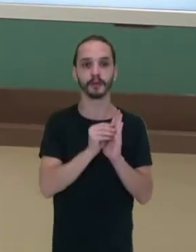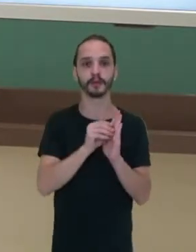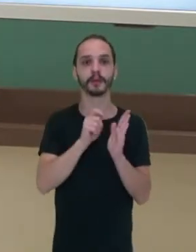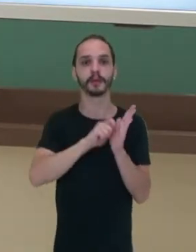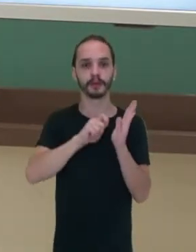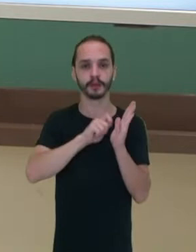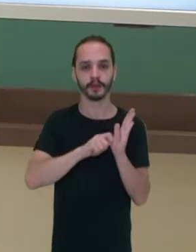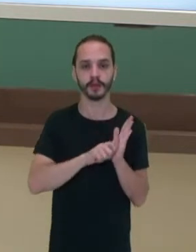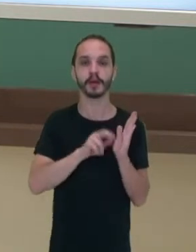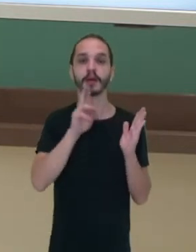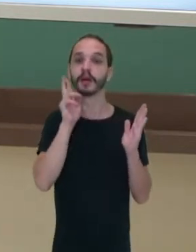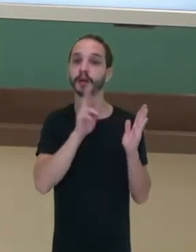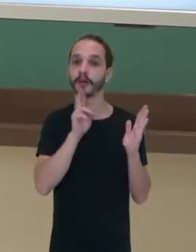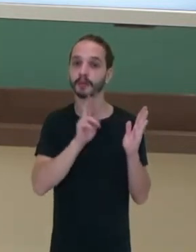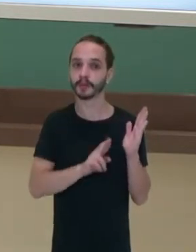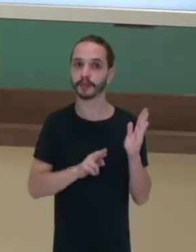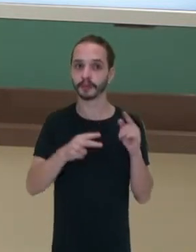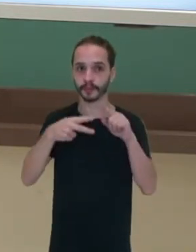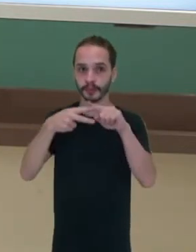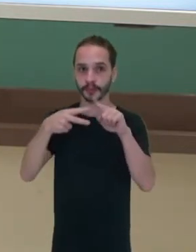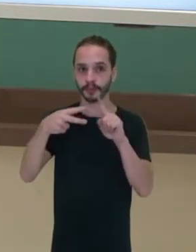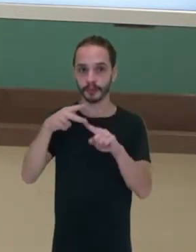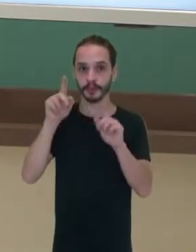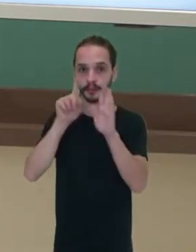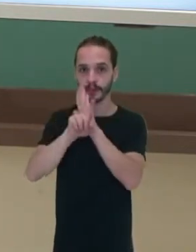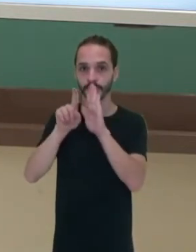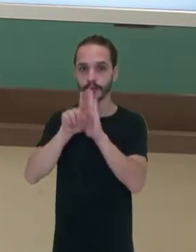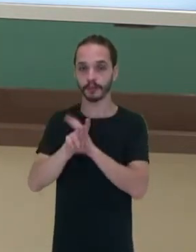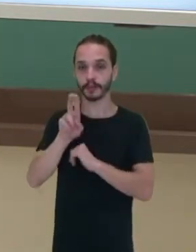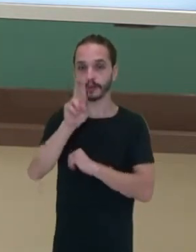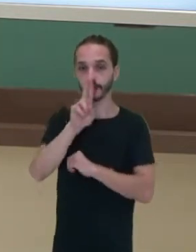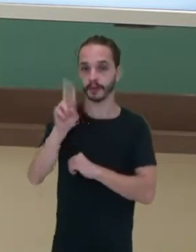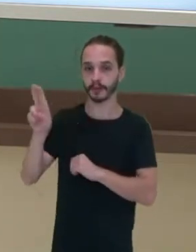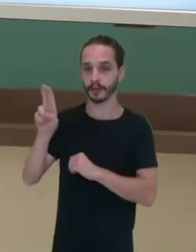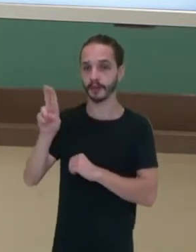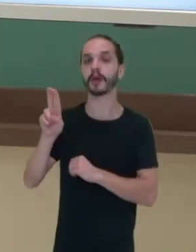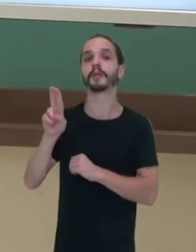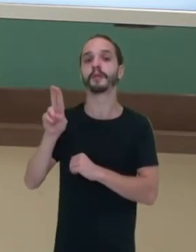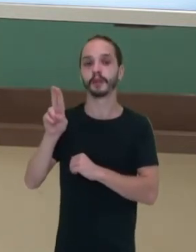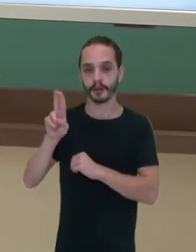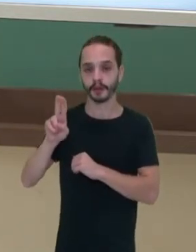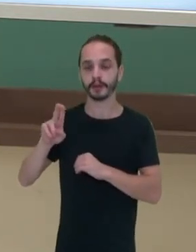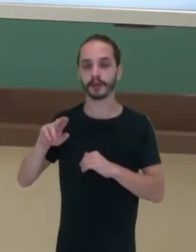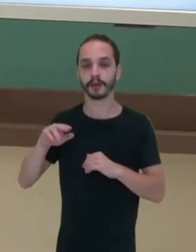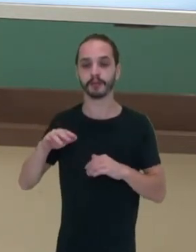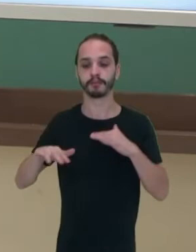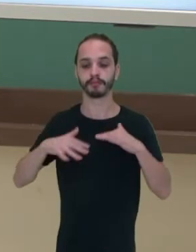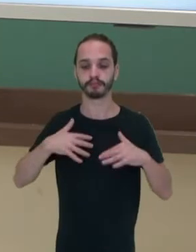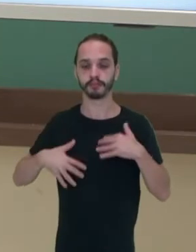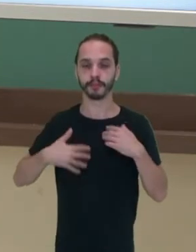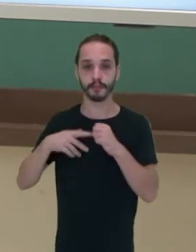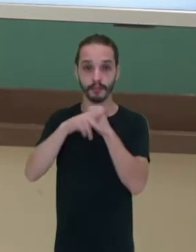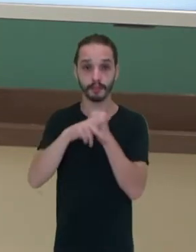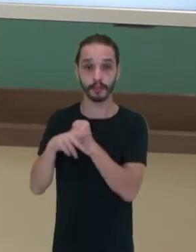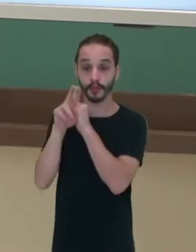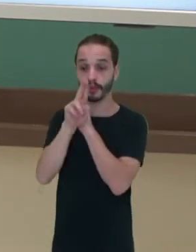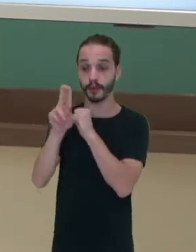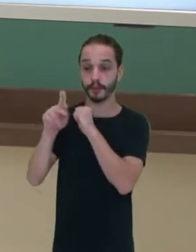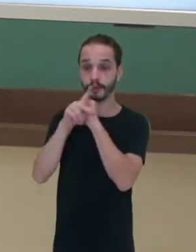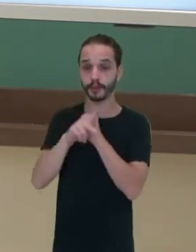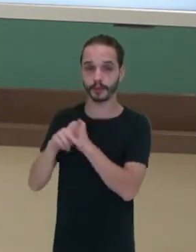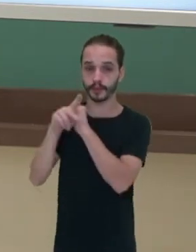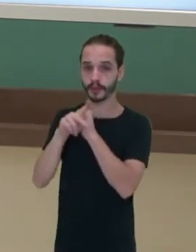você responder essas 2 perguntas. Como chamamos os protozoários que locomovem-se graças às expansões